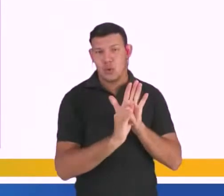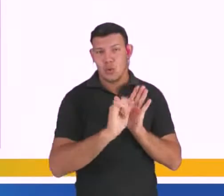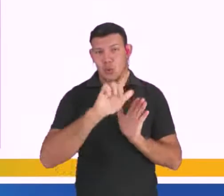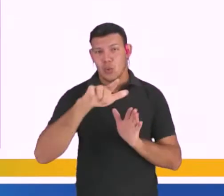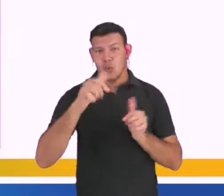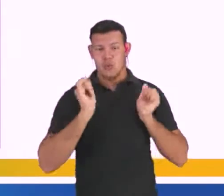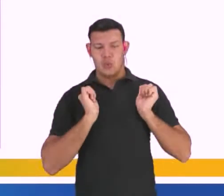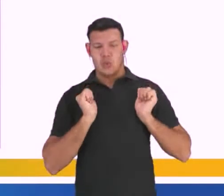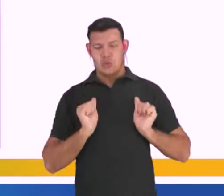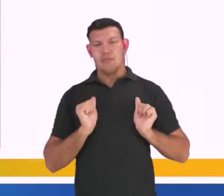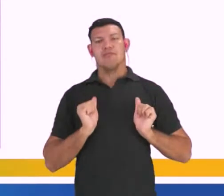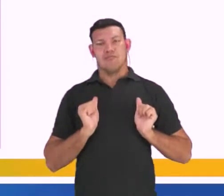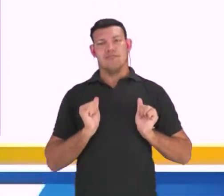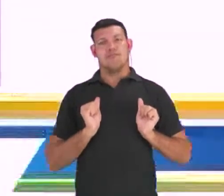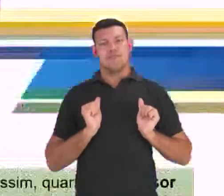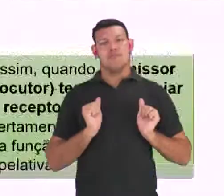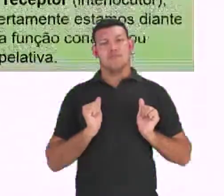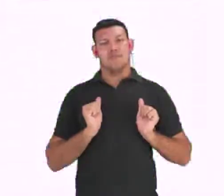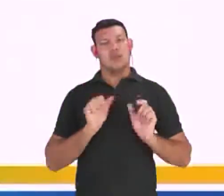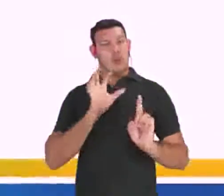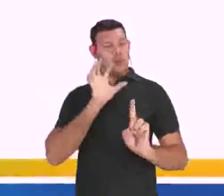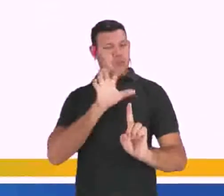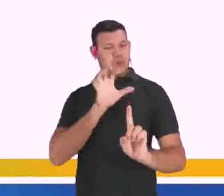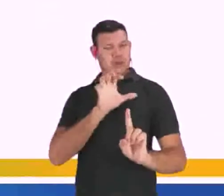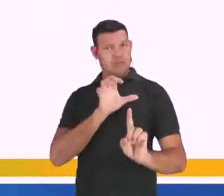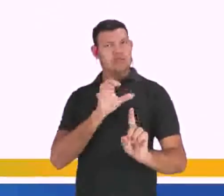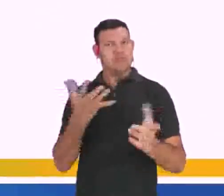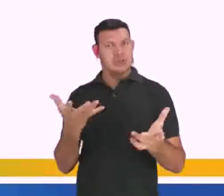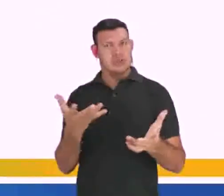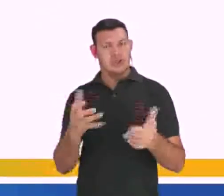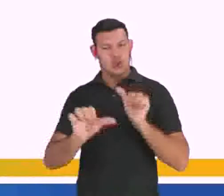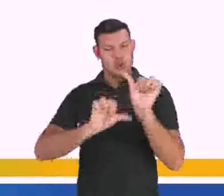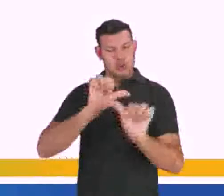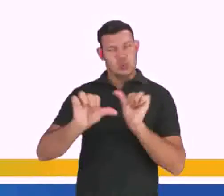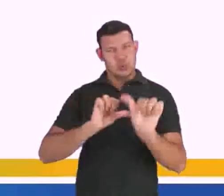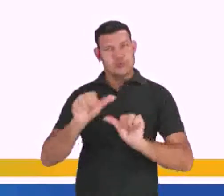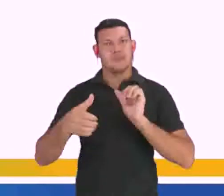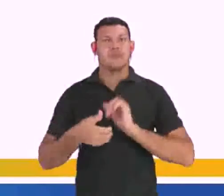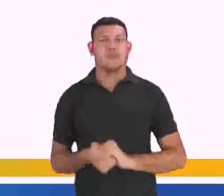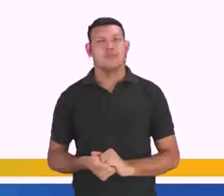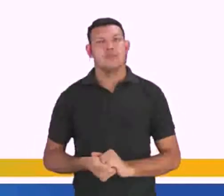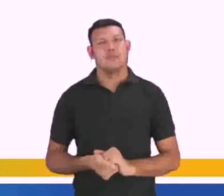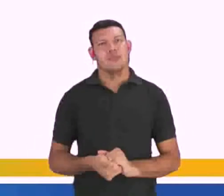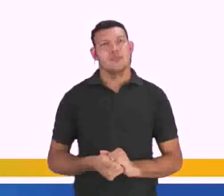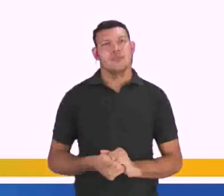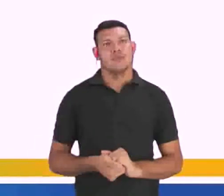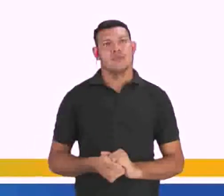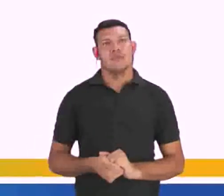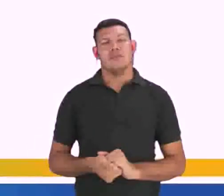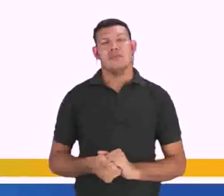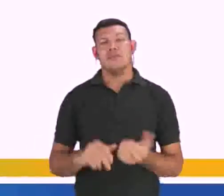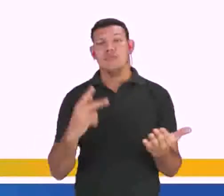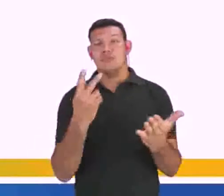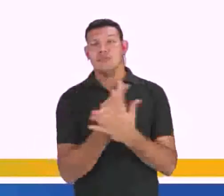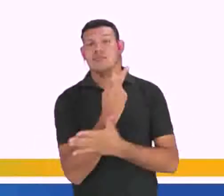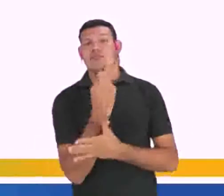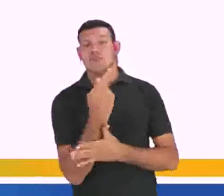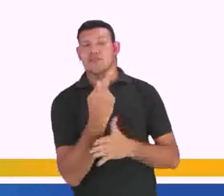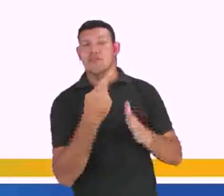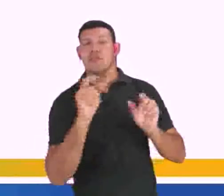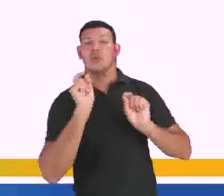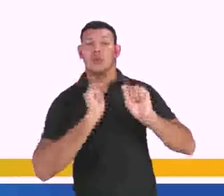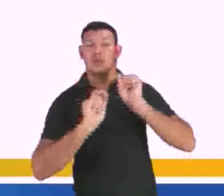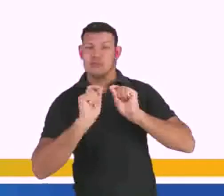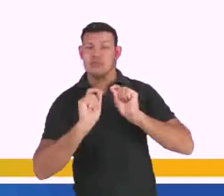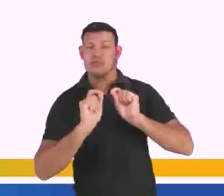deve agir, ou seja, eles querem te obrigar a comprar tudo. Podemos verificar a ocorrência desse tipo de função em textos de